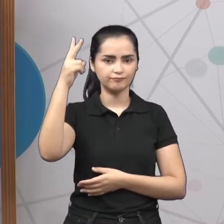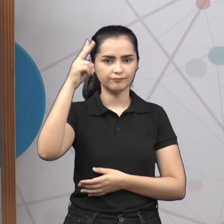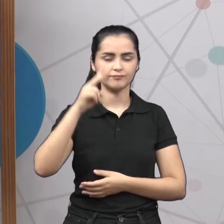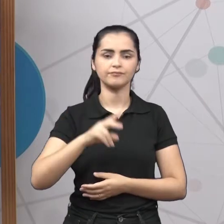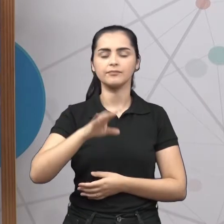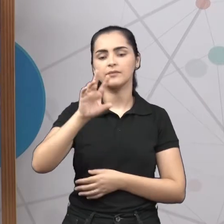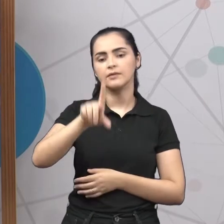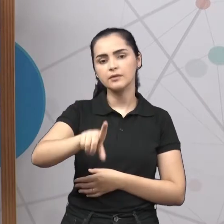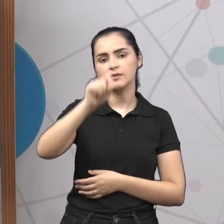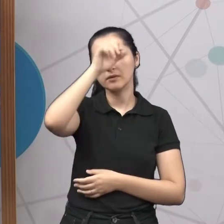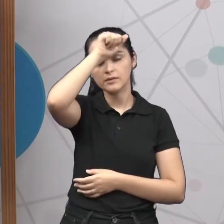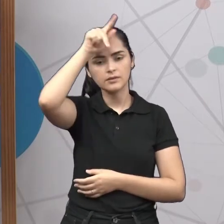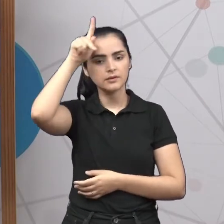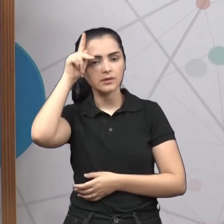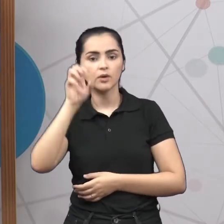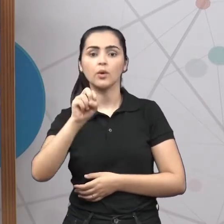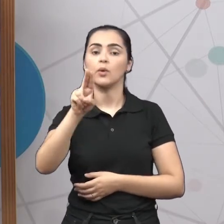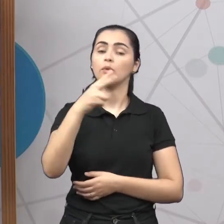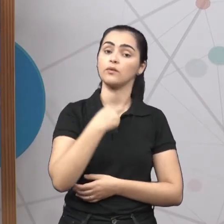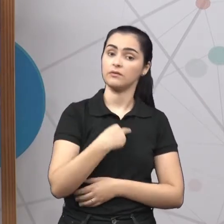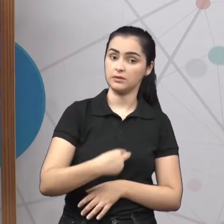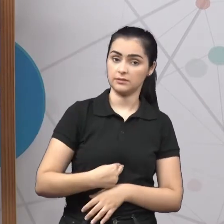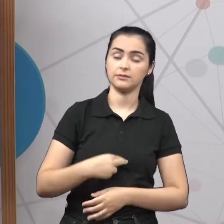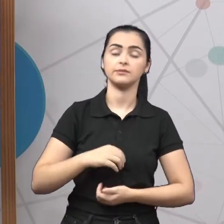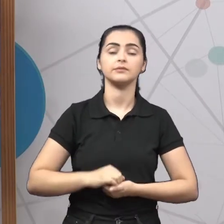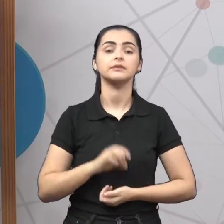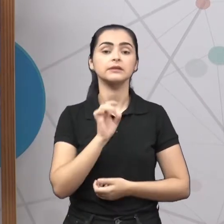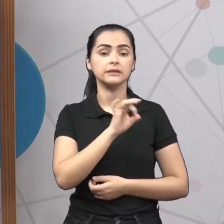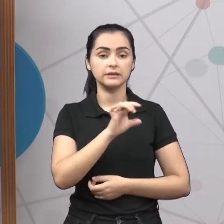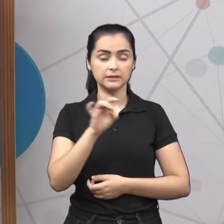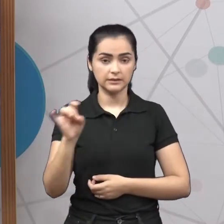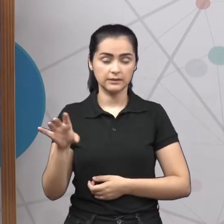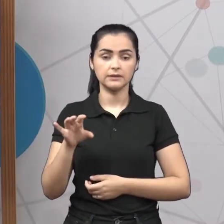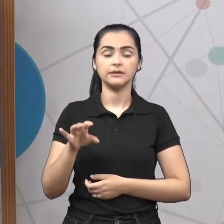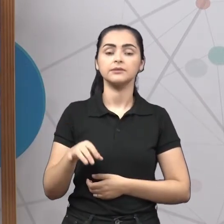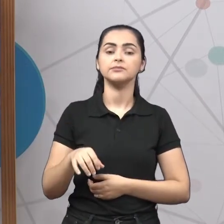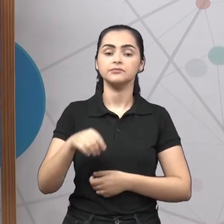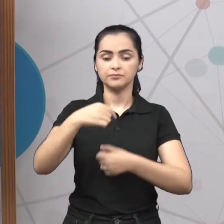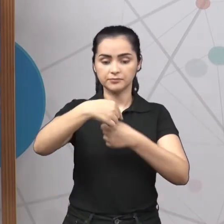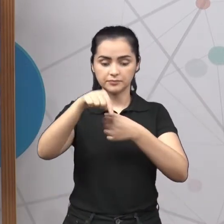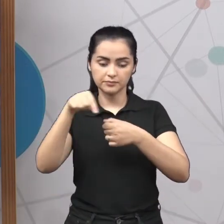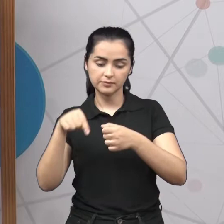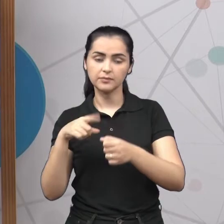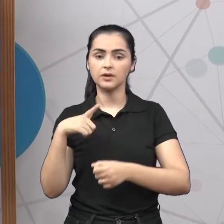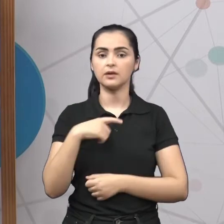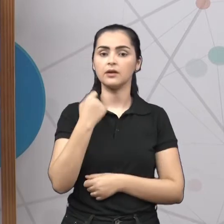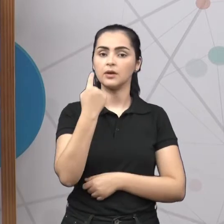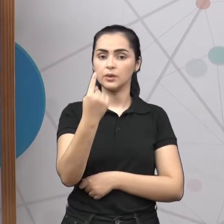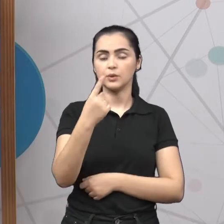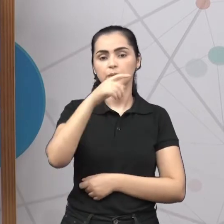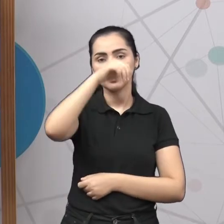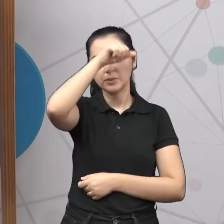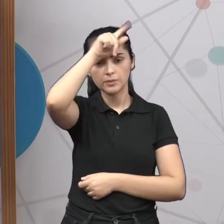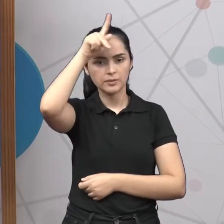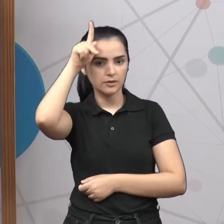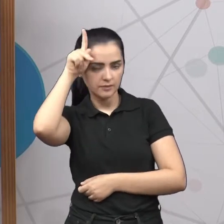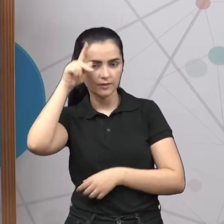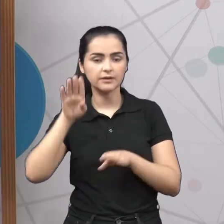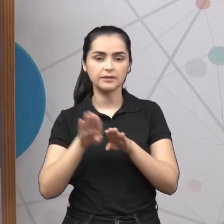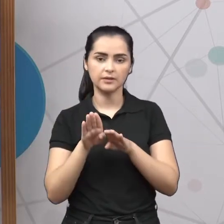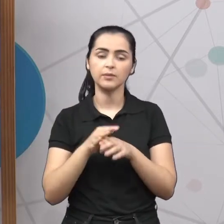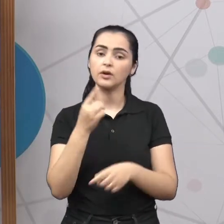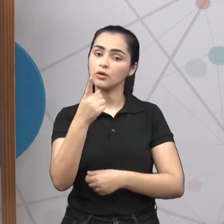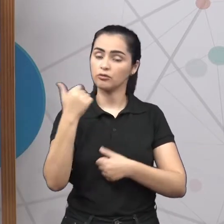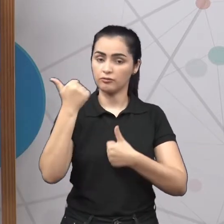o prefeito, vai ser o vereador. Cada município tem um prefeito e um